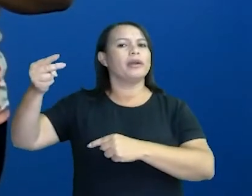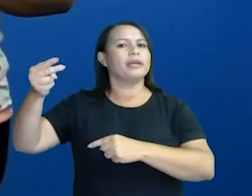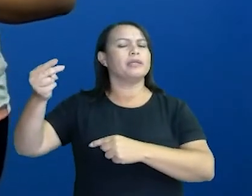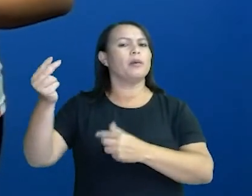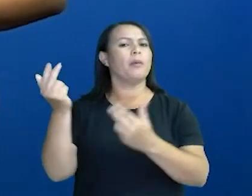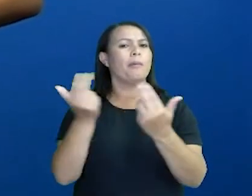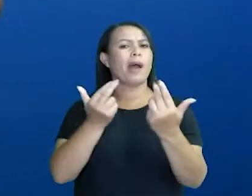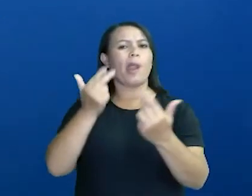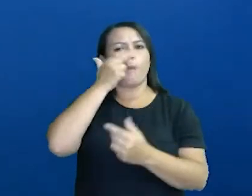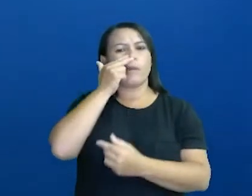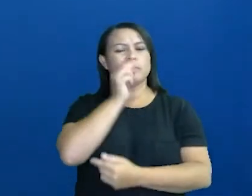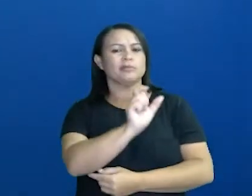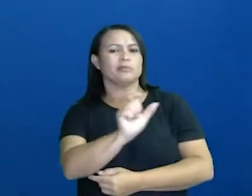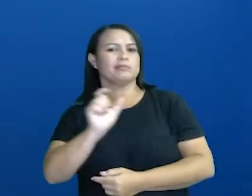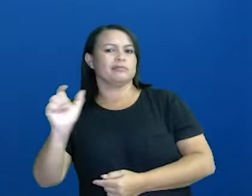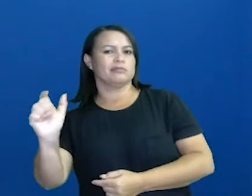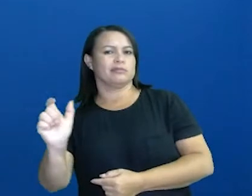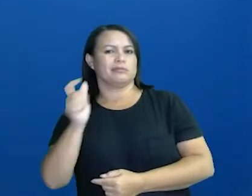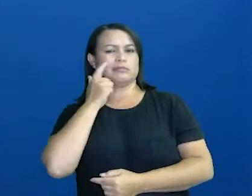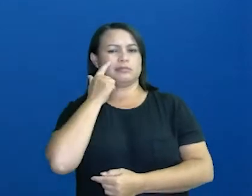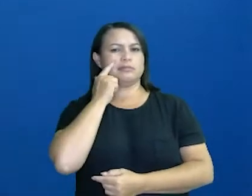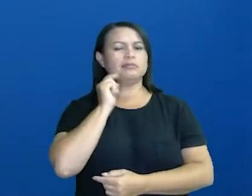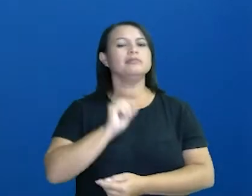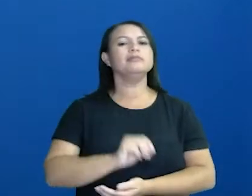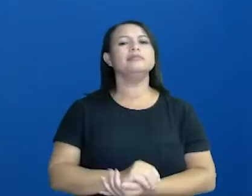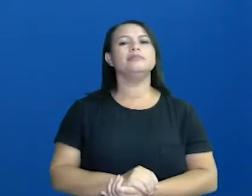para os meus produtos olha